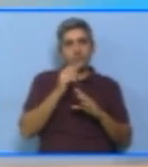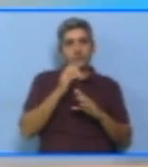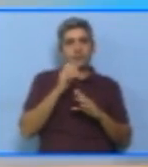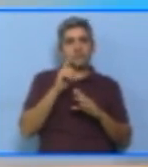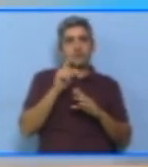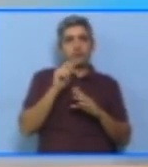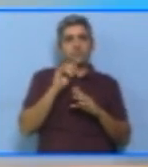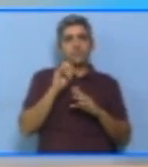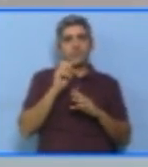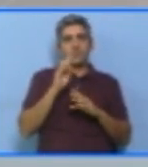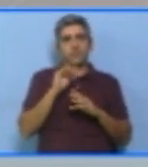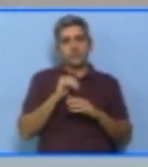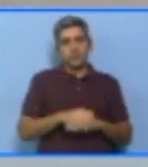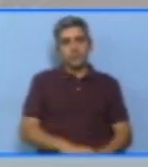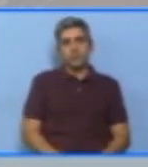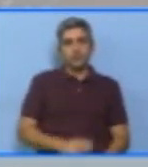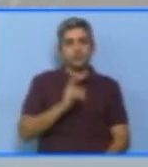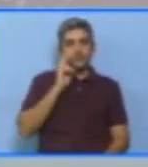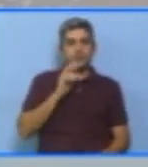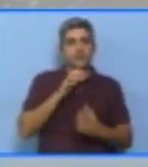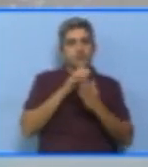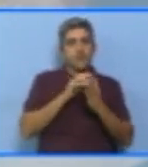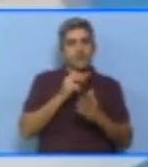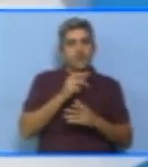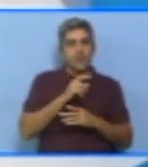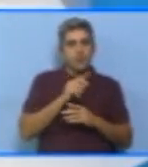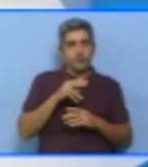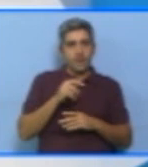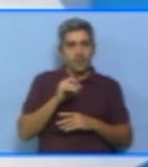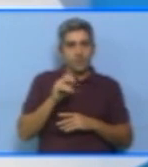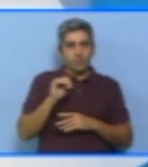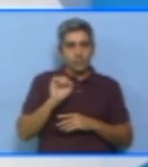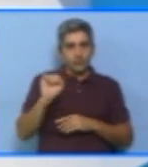Vamos então escutar este Evangelho de Mateus.